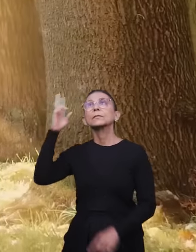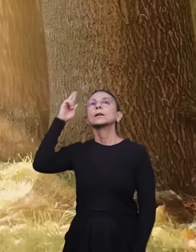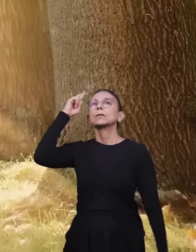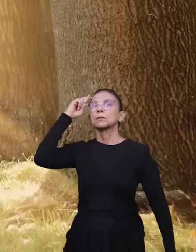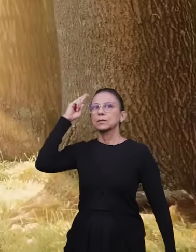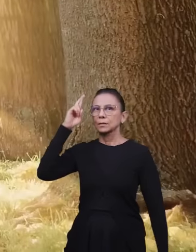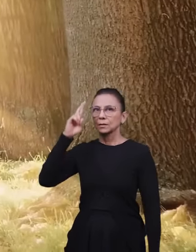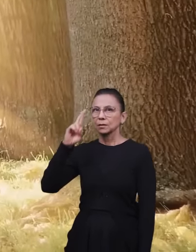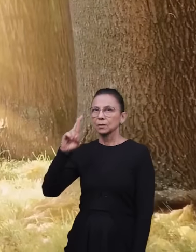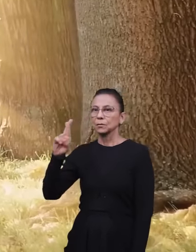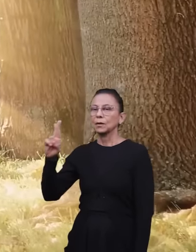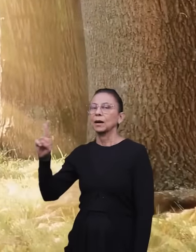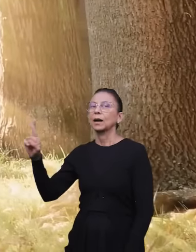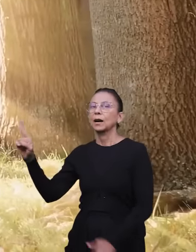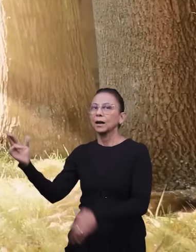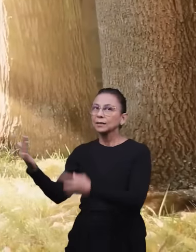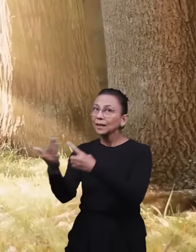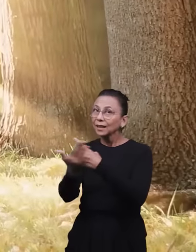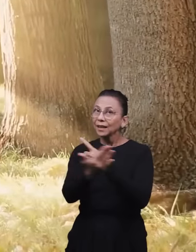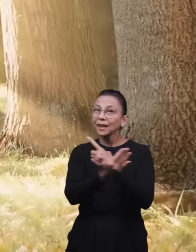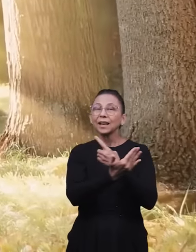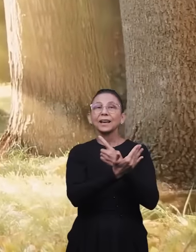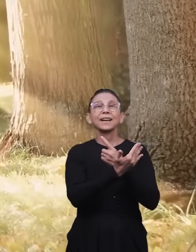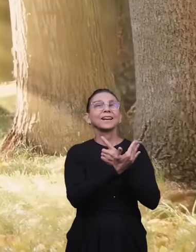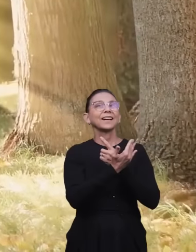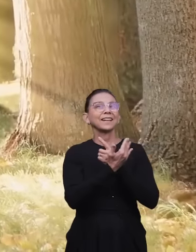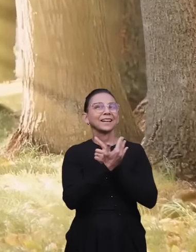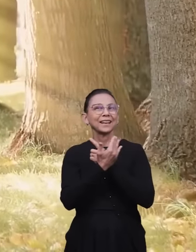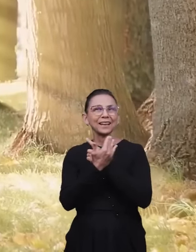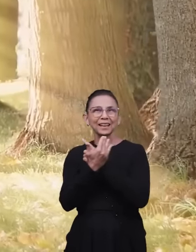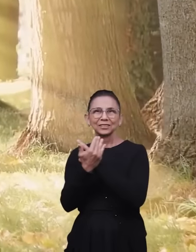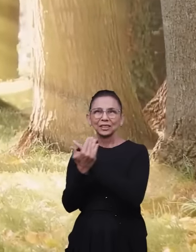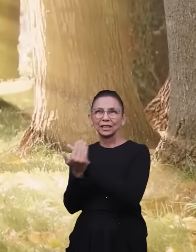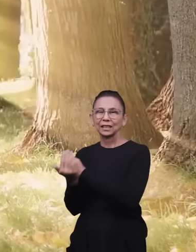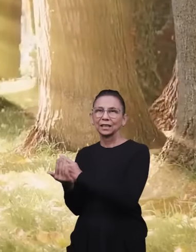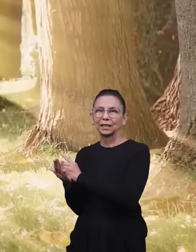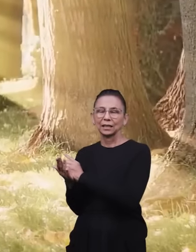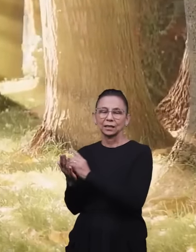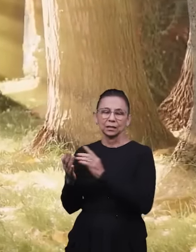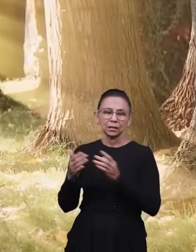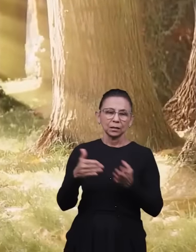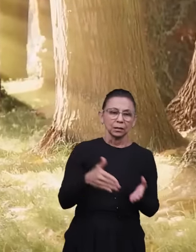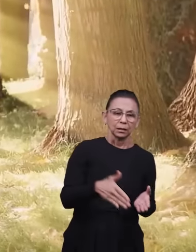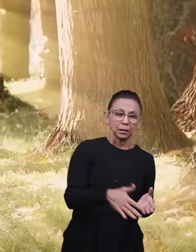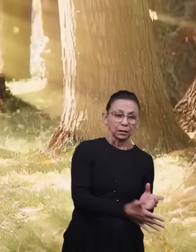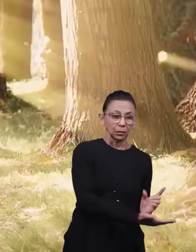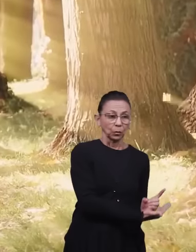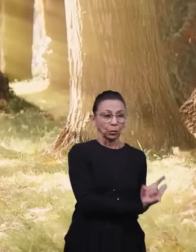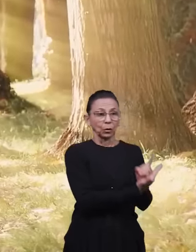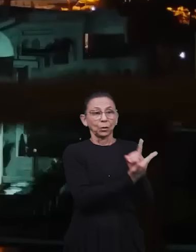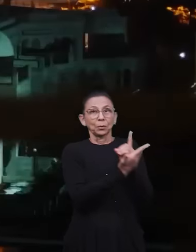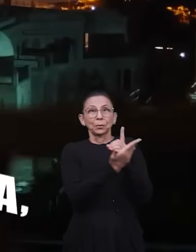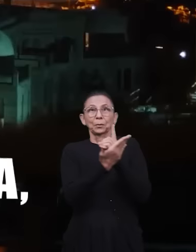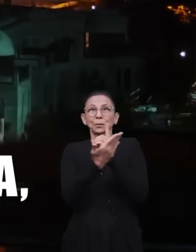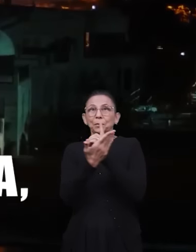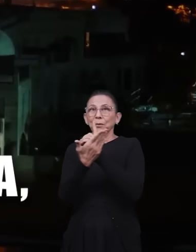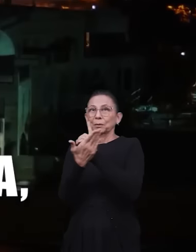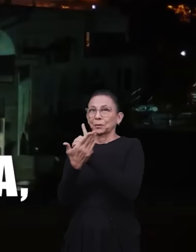O Senhor é quem te guarda, não te deixará